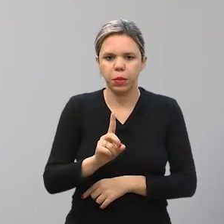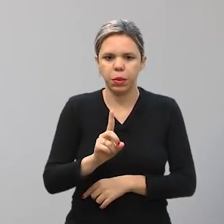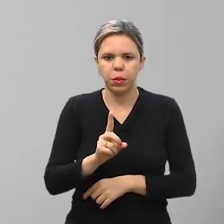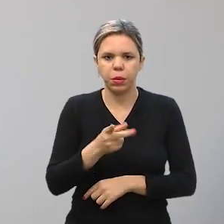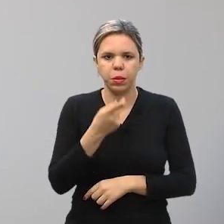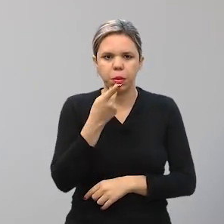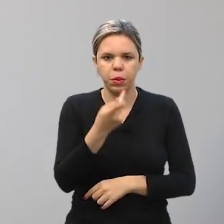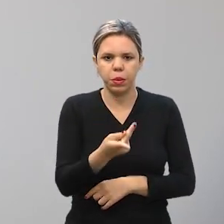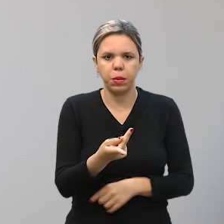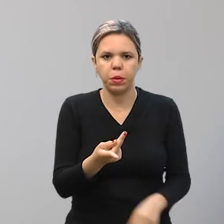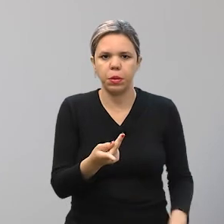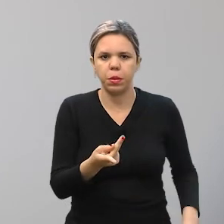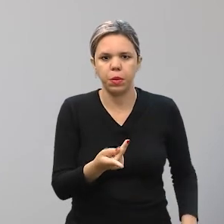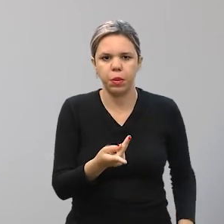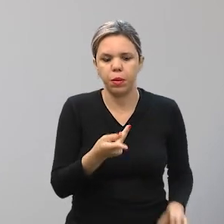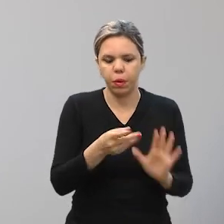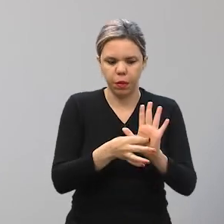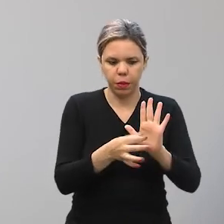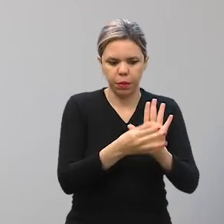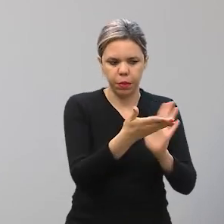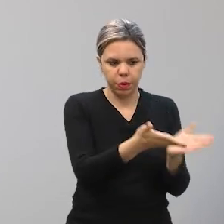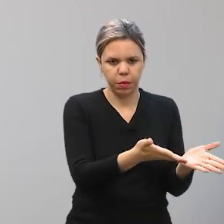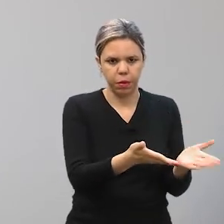falar sobre a opinião dele,